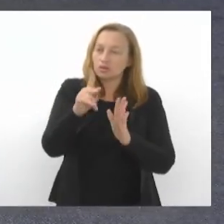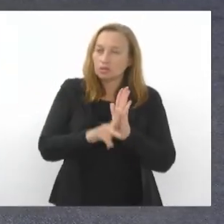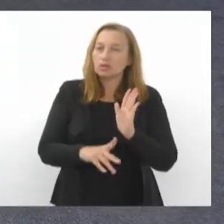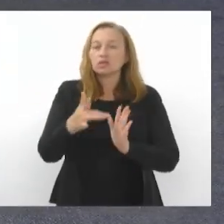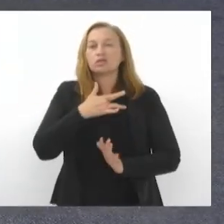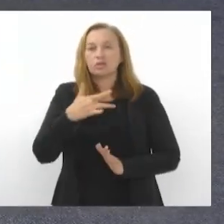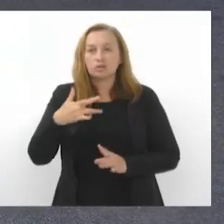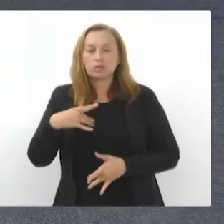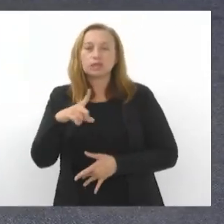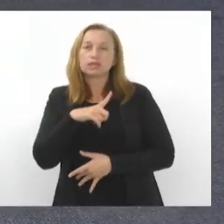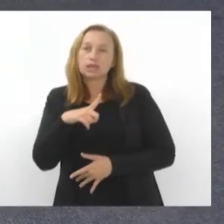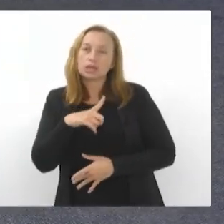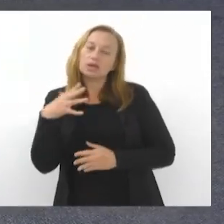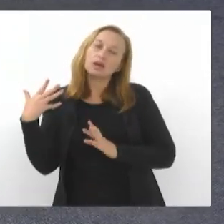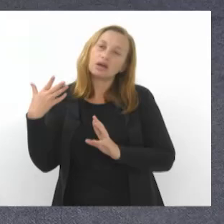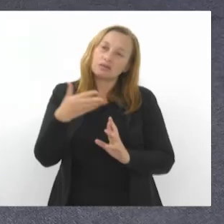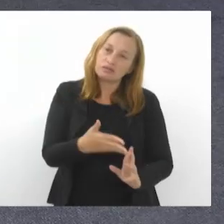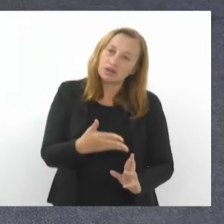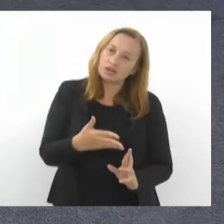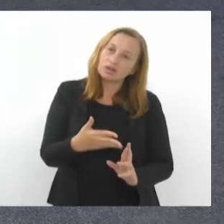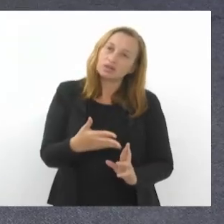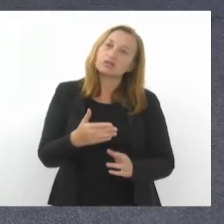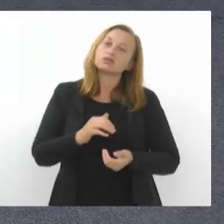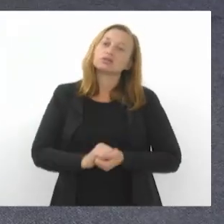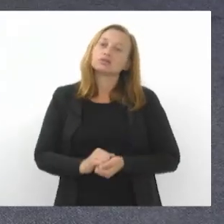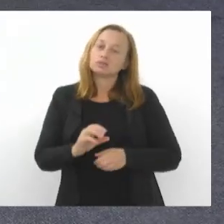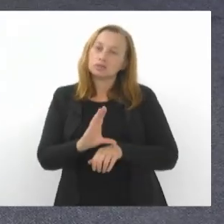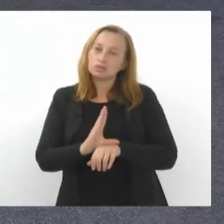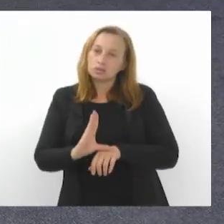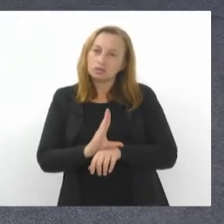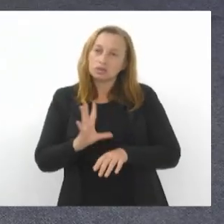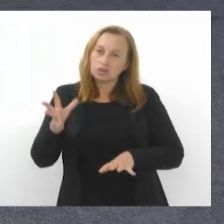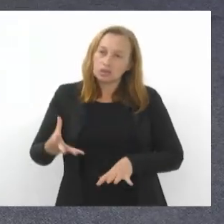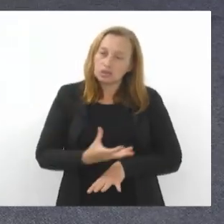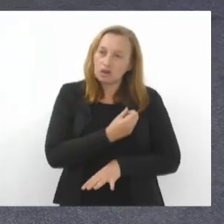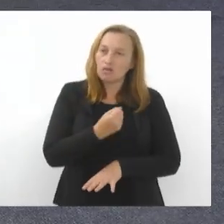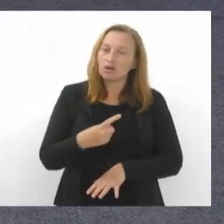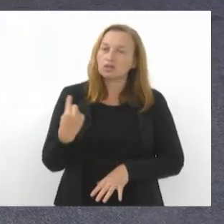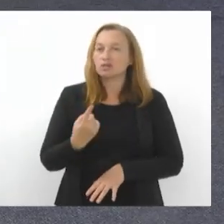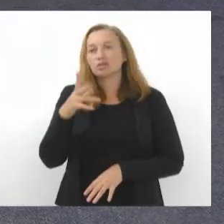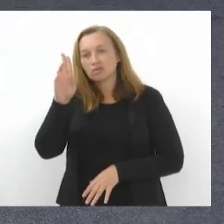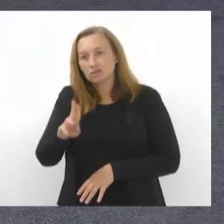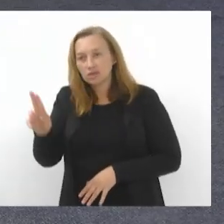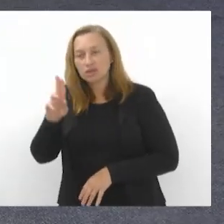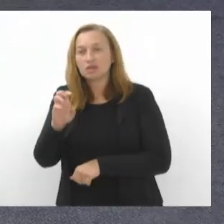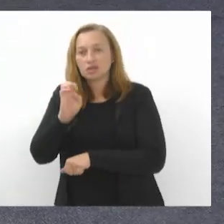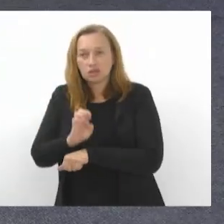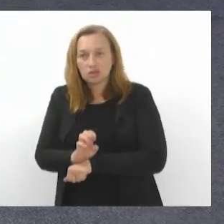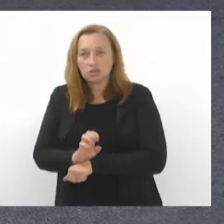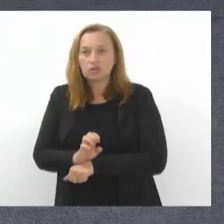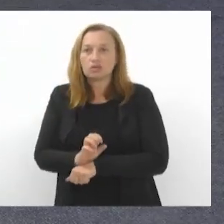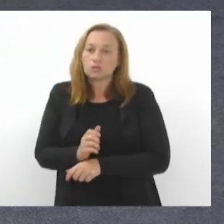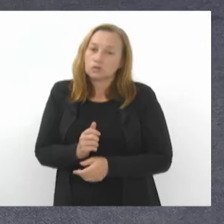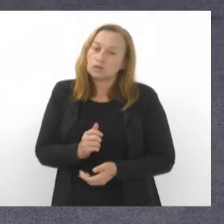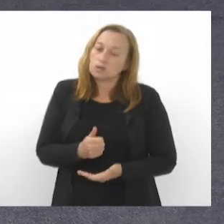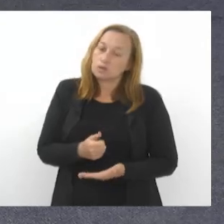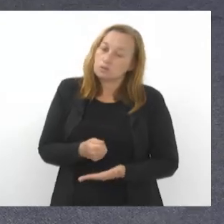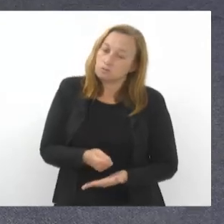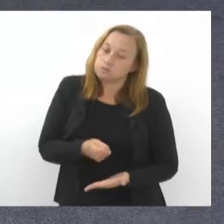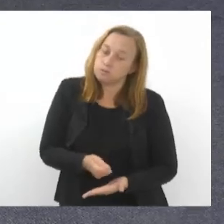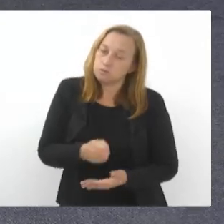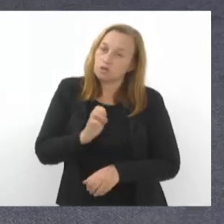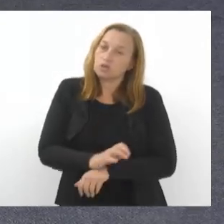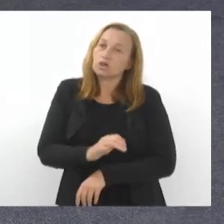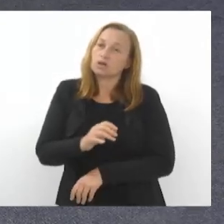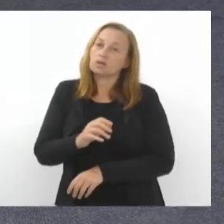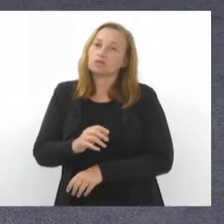que tem a referência do mínimo constitucional, a gente salvar aí as nossas universidades estaduais desse arroxo que o Estado do Rio de Janeiro